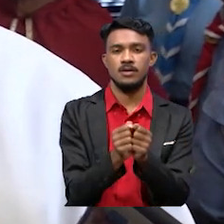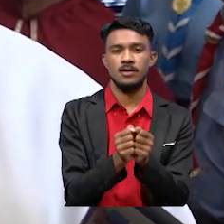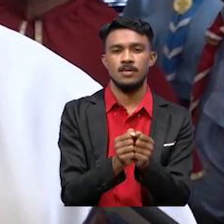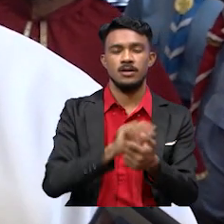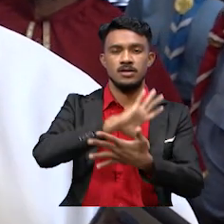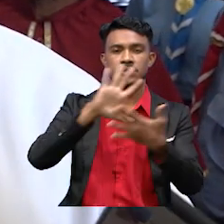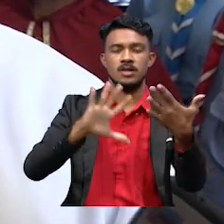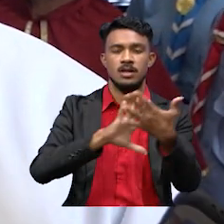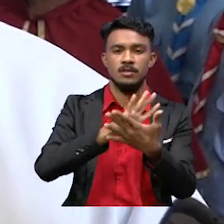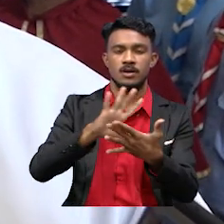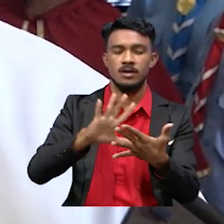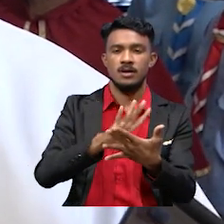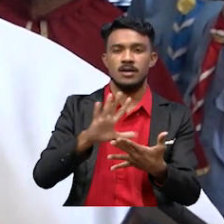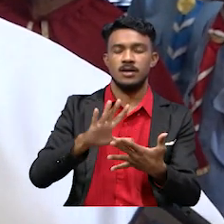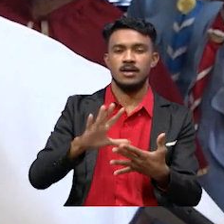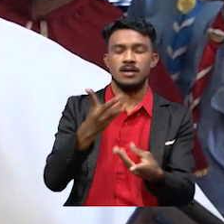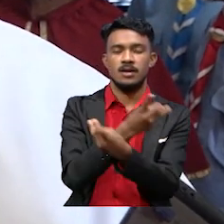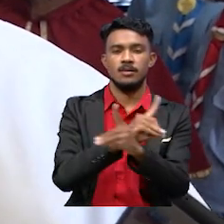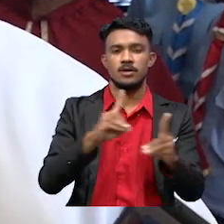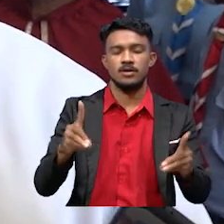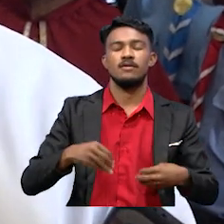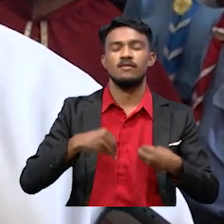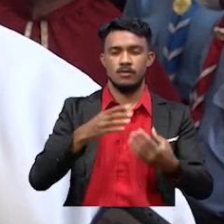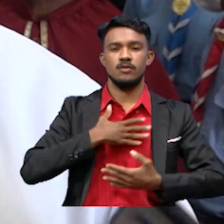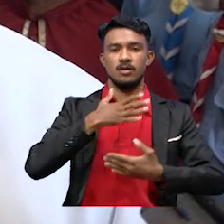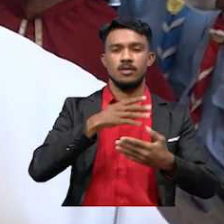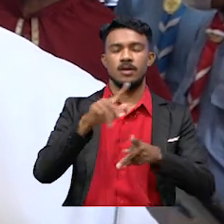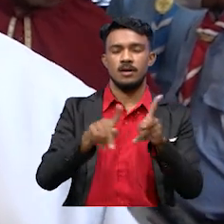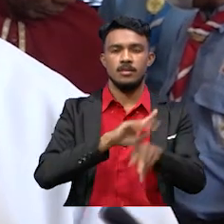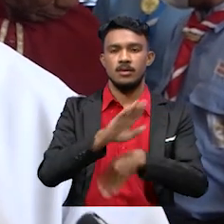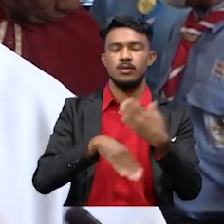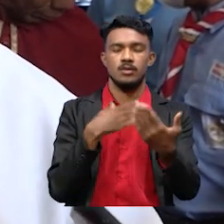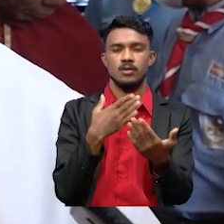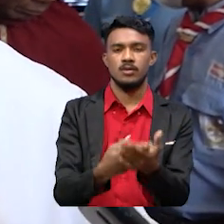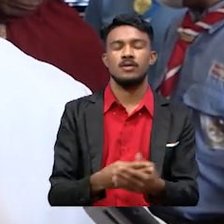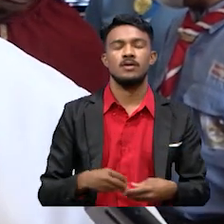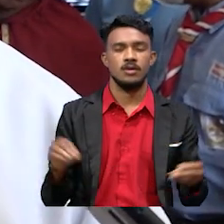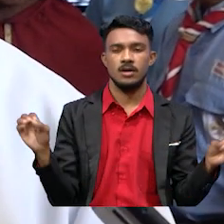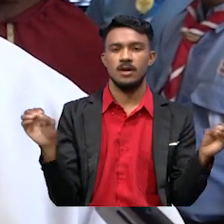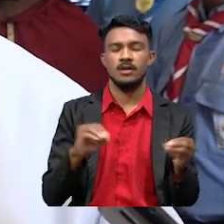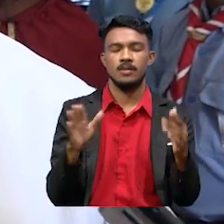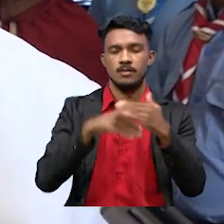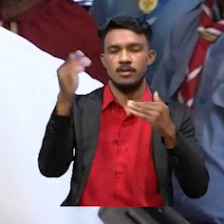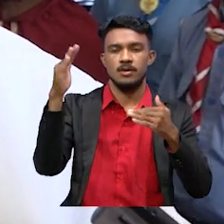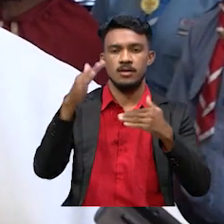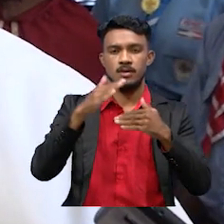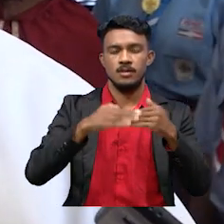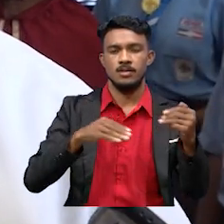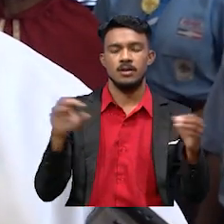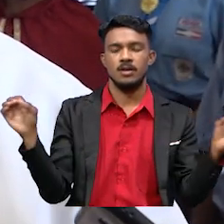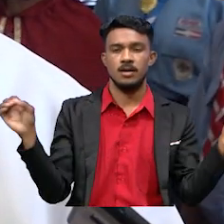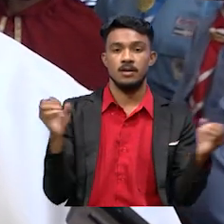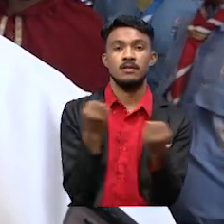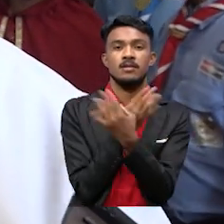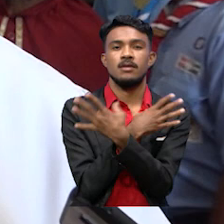celebra a festa da democracia. Festa né, só o que vai mais. É a festa da intimidação, é a festa da ameaça, é a festa da ratada com o